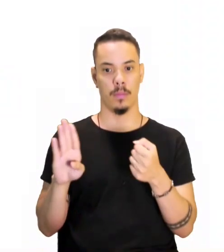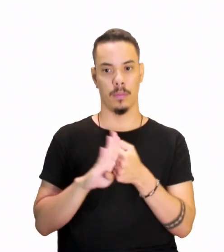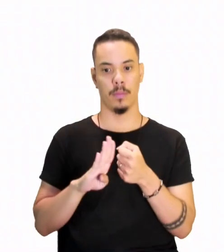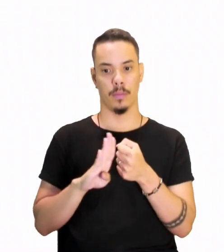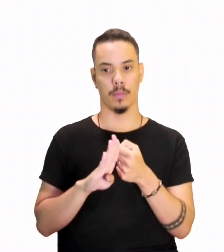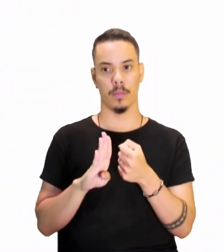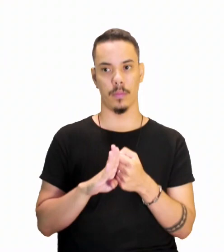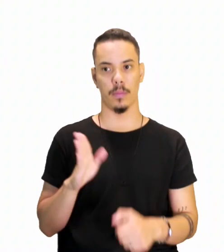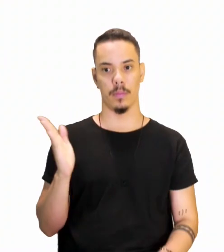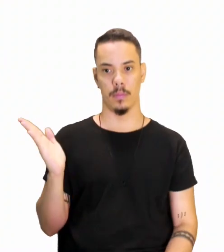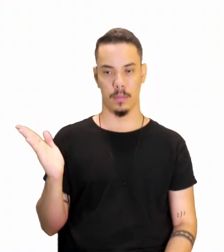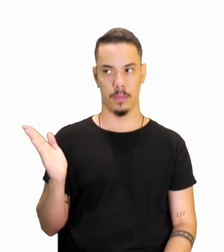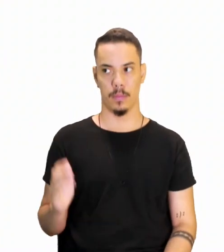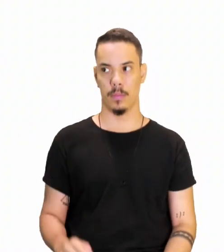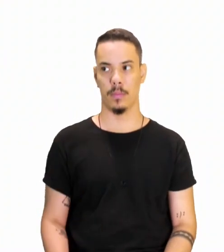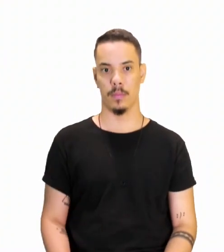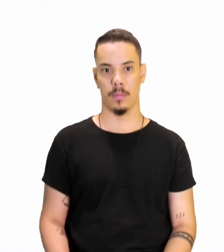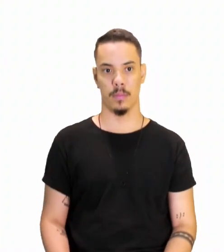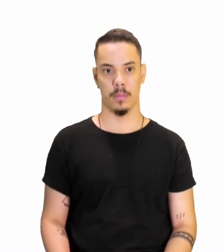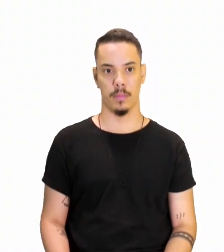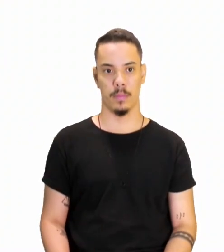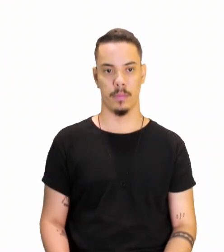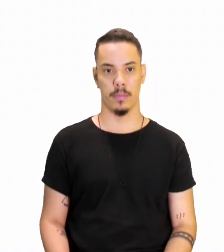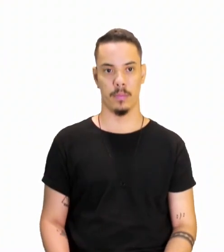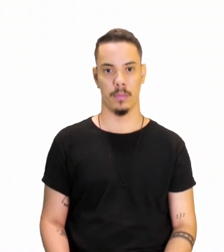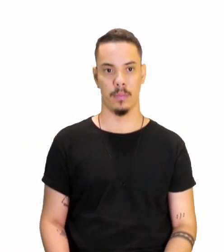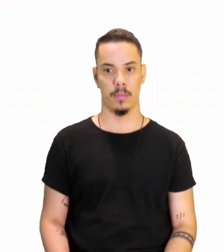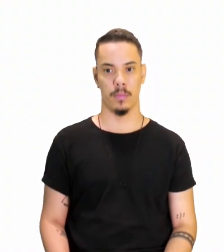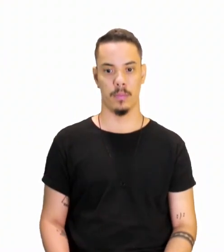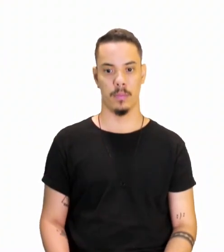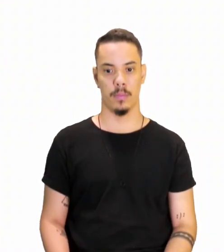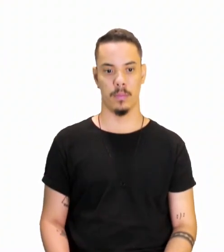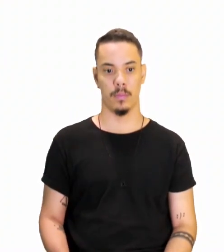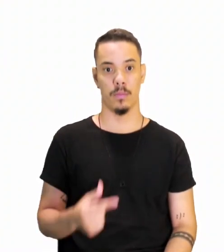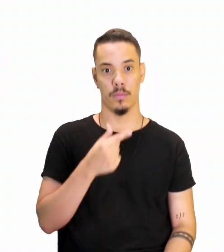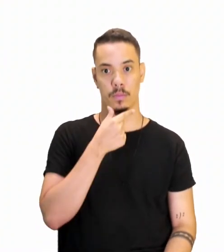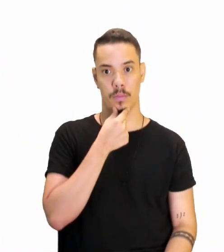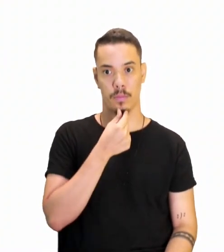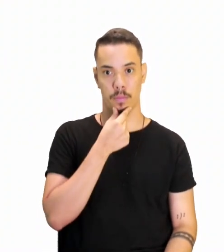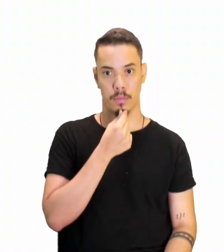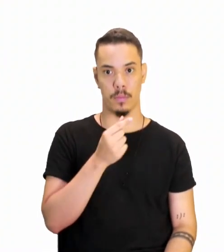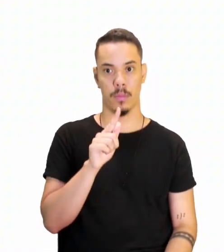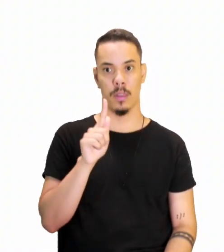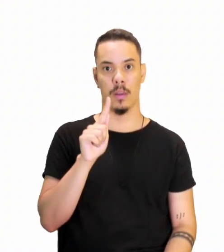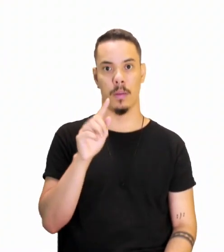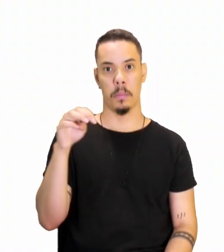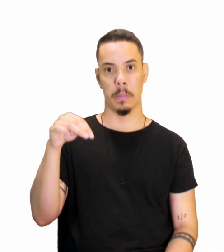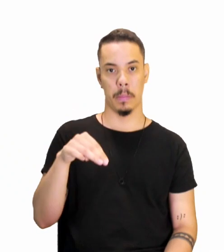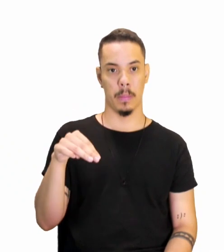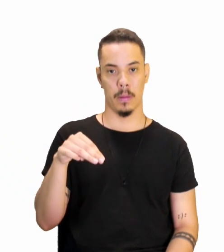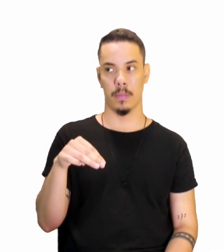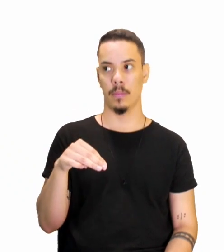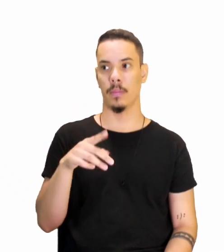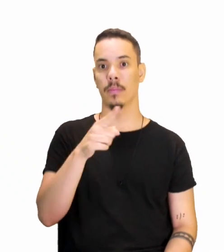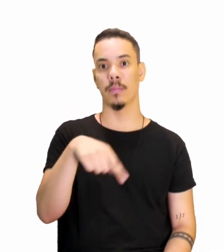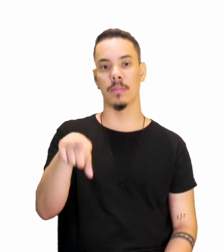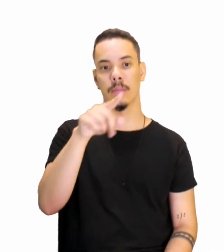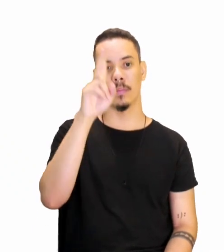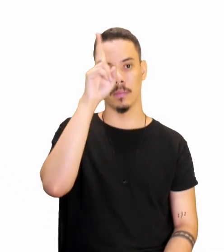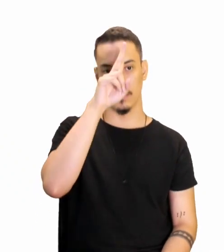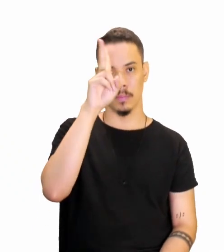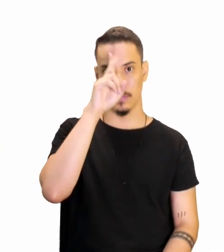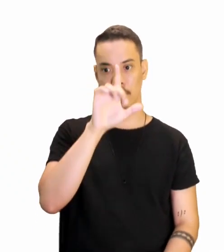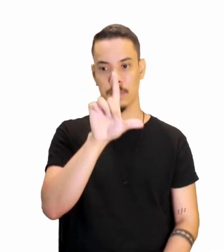substantivos, tá bom? Aqui esse texto é de Gregório de Matos. Você vai lembrar lá de quê?